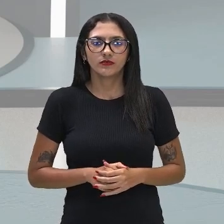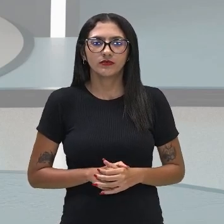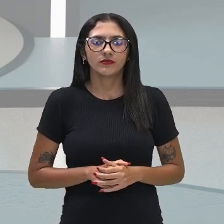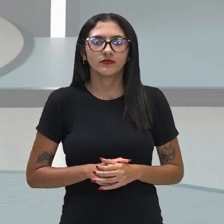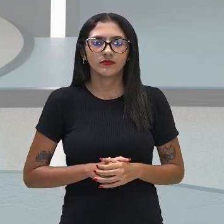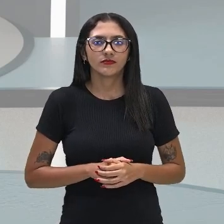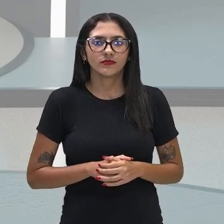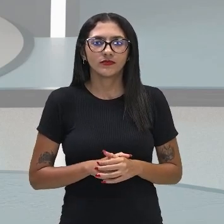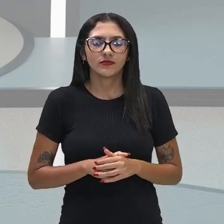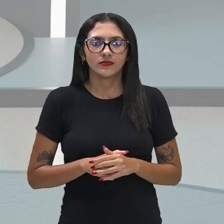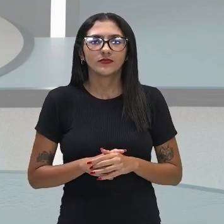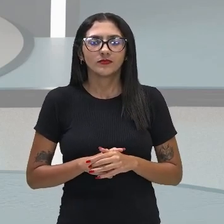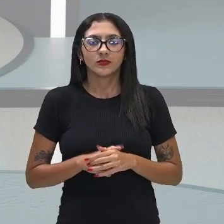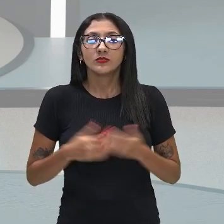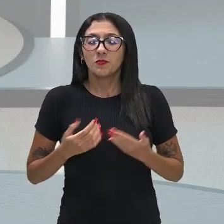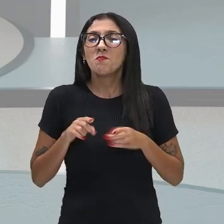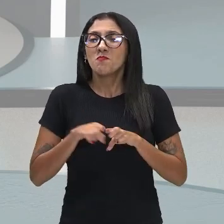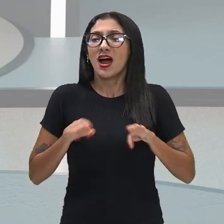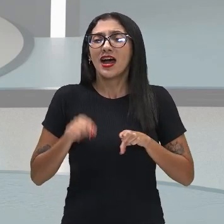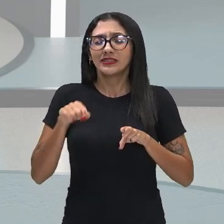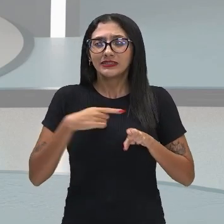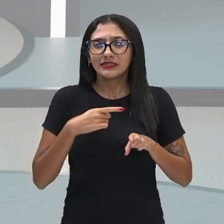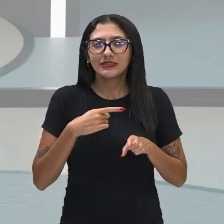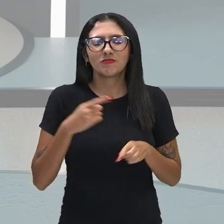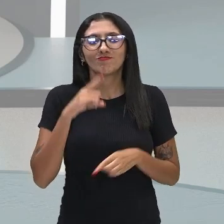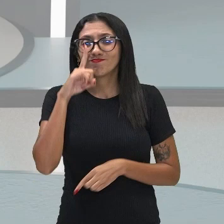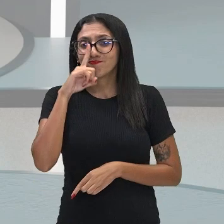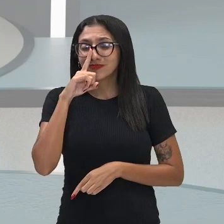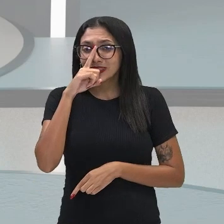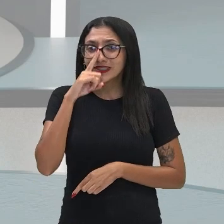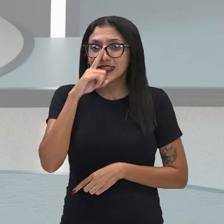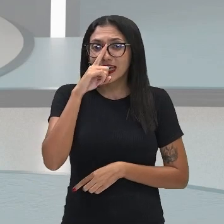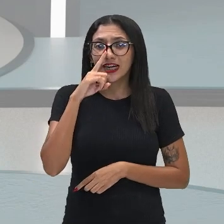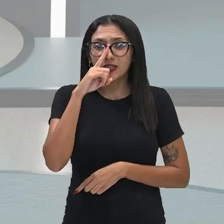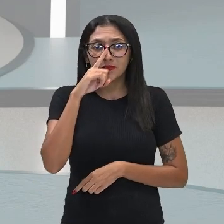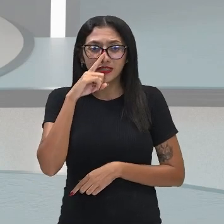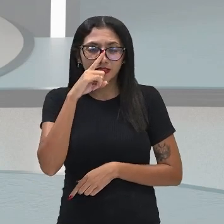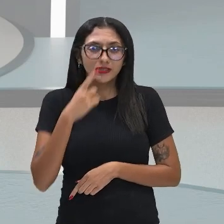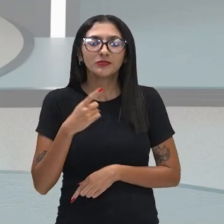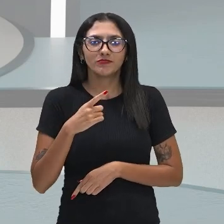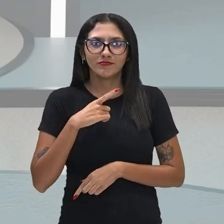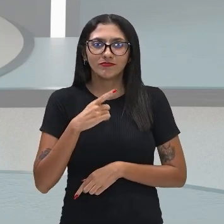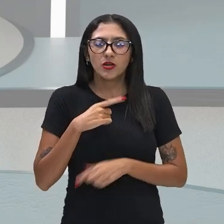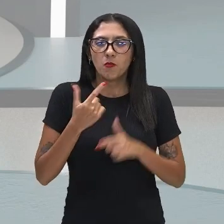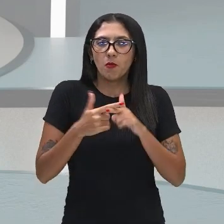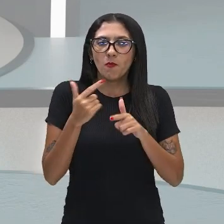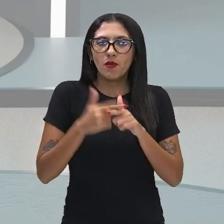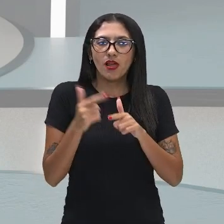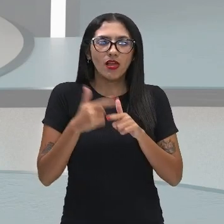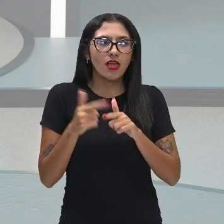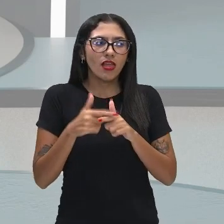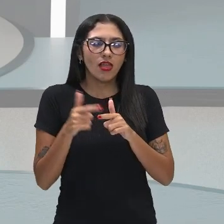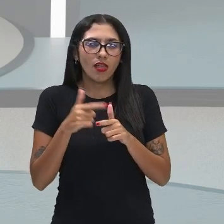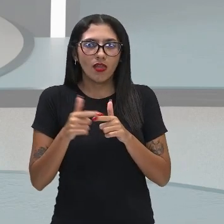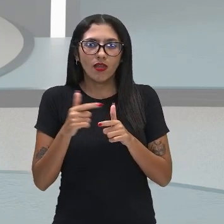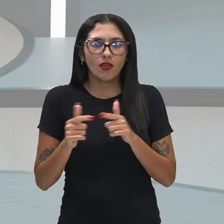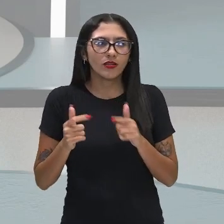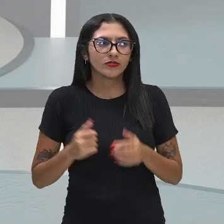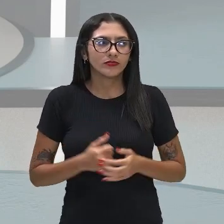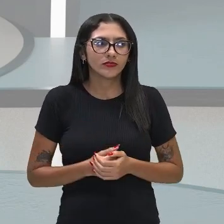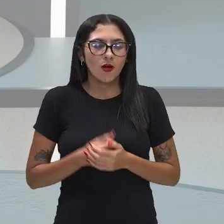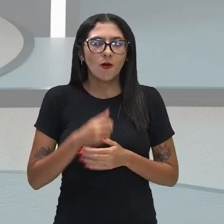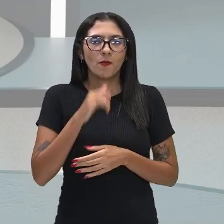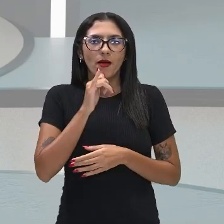são grandes. Pode aumentar o estresse no coração, levar à coagulação no sangue e até mesmo causar um